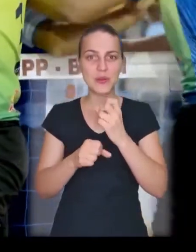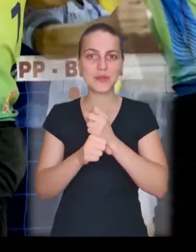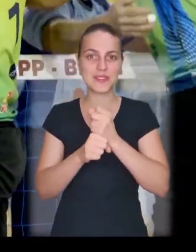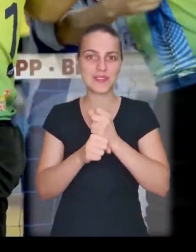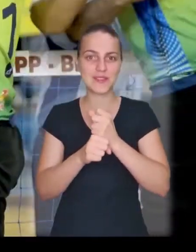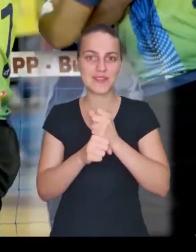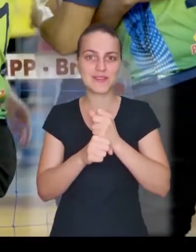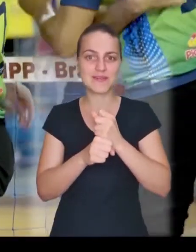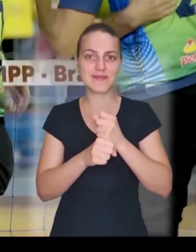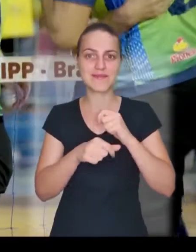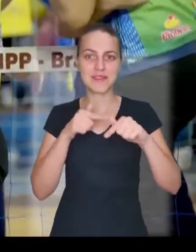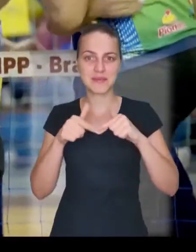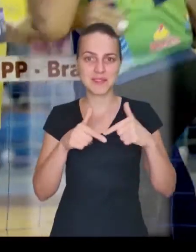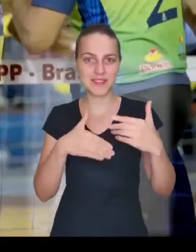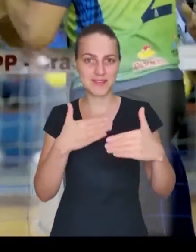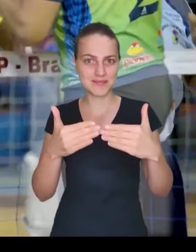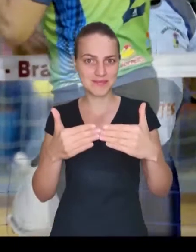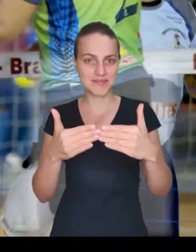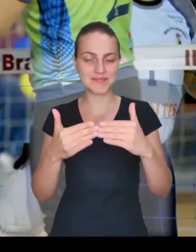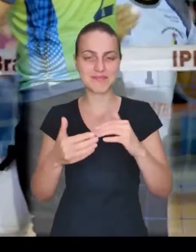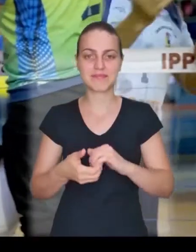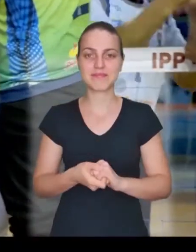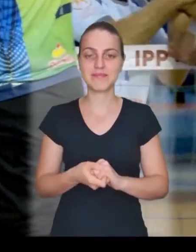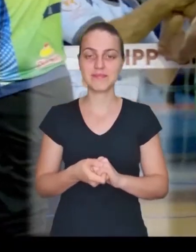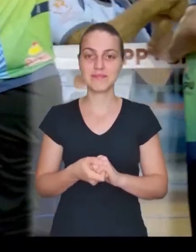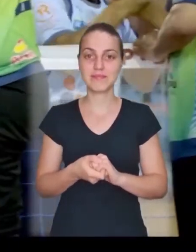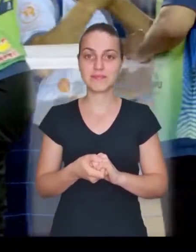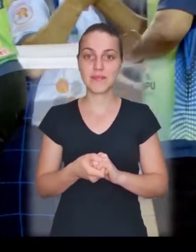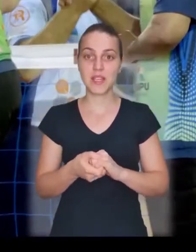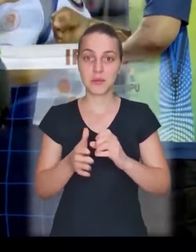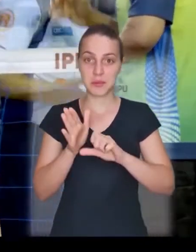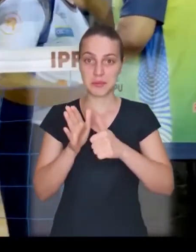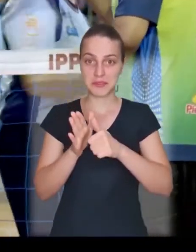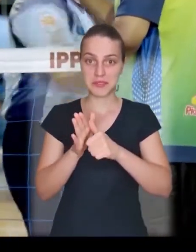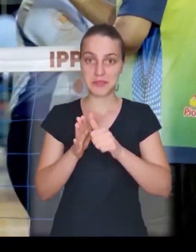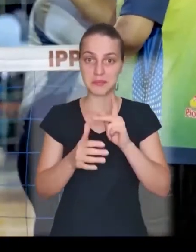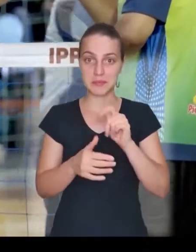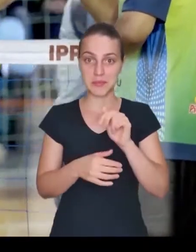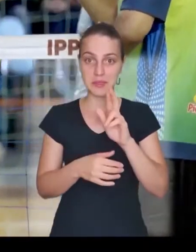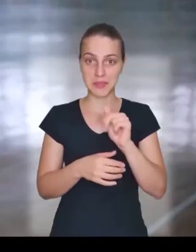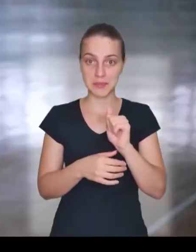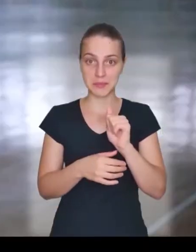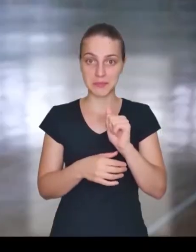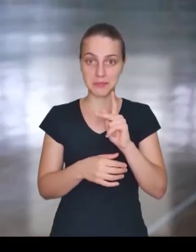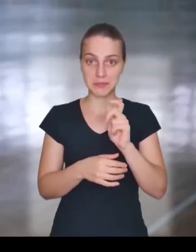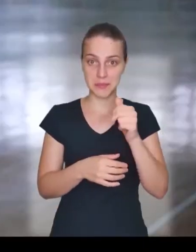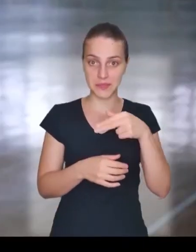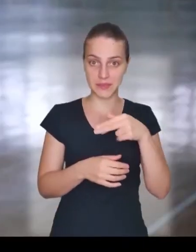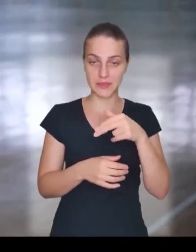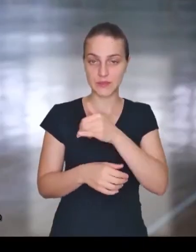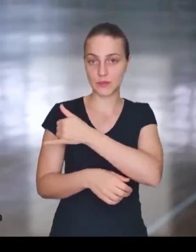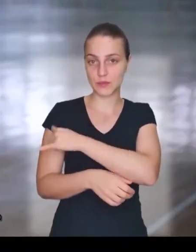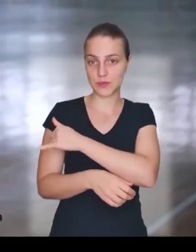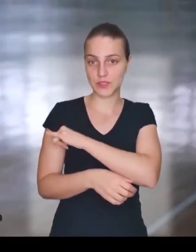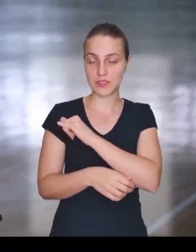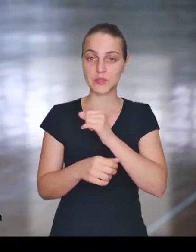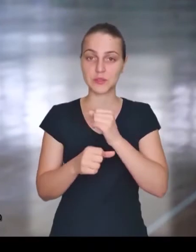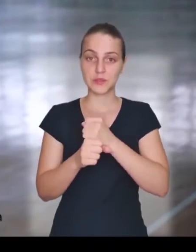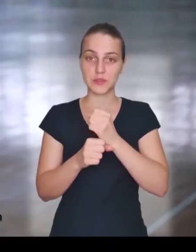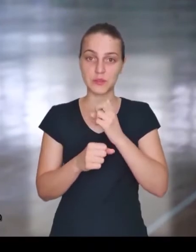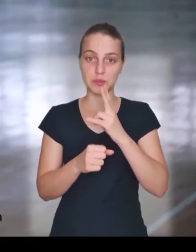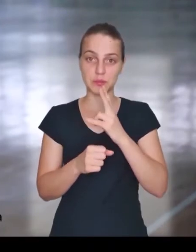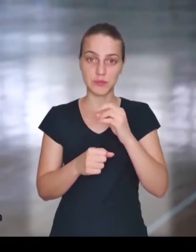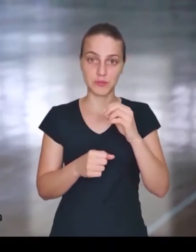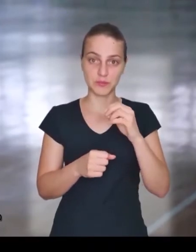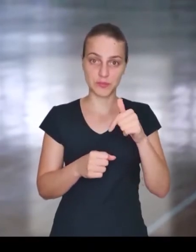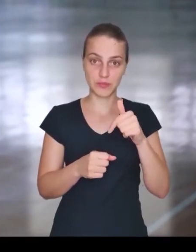de seleção. Aí a minha primeira competição foi o Parapan do Rio, em 2007 lá. A gente ganhou a medalha de ouro e conquistou a vaga para a